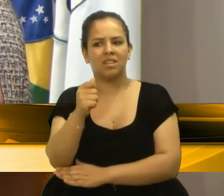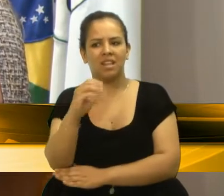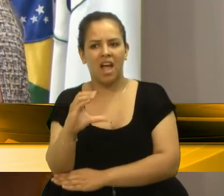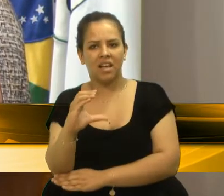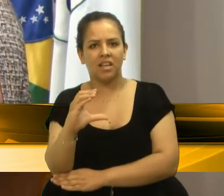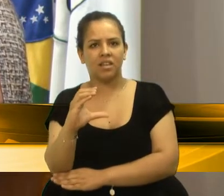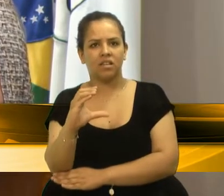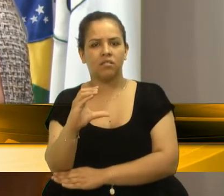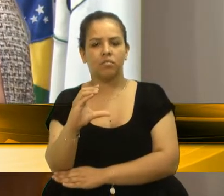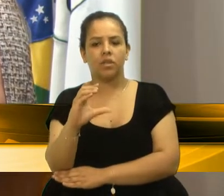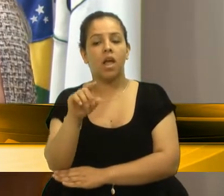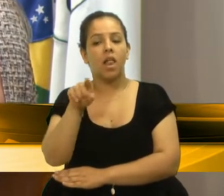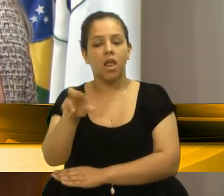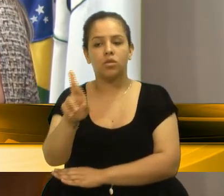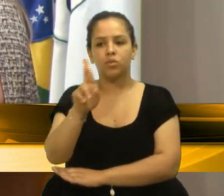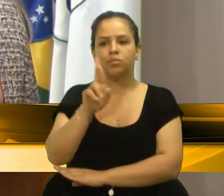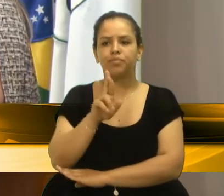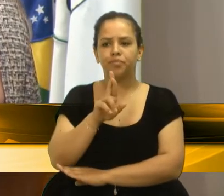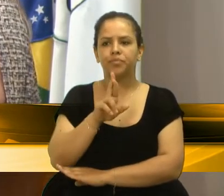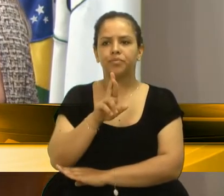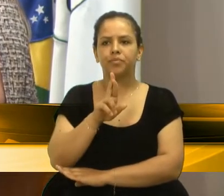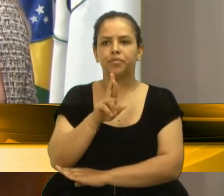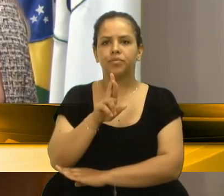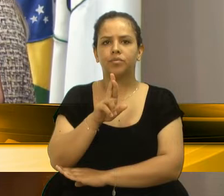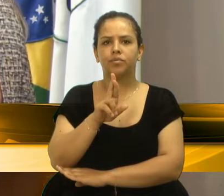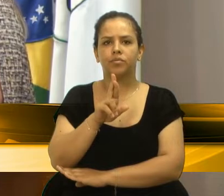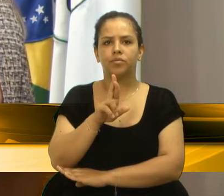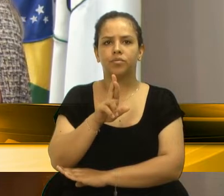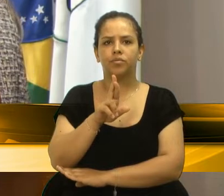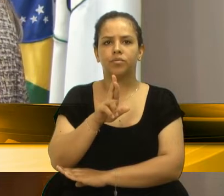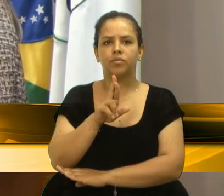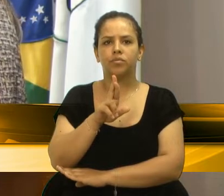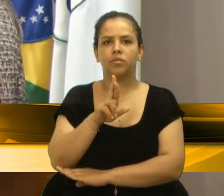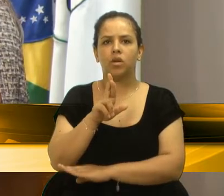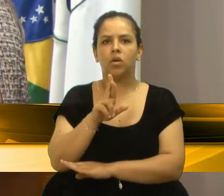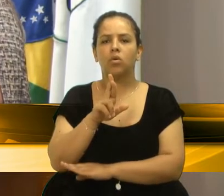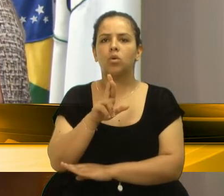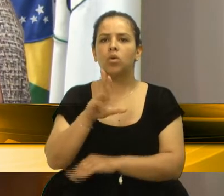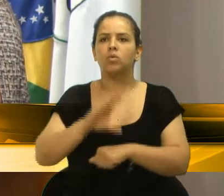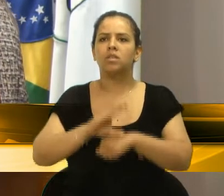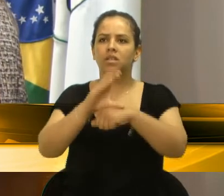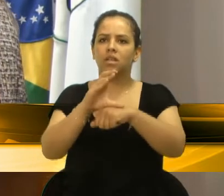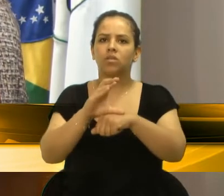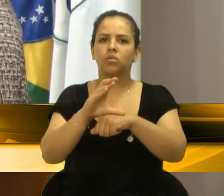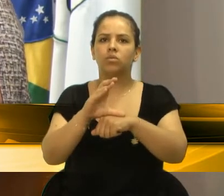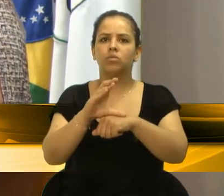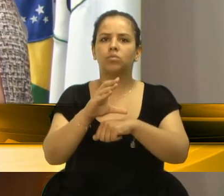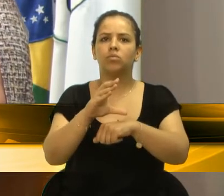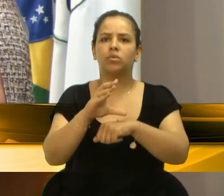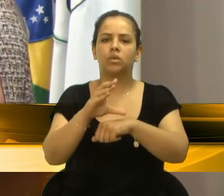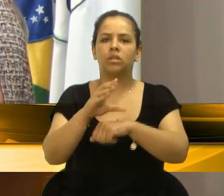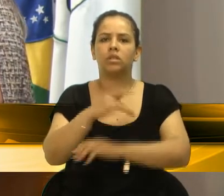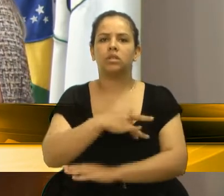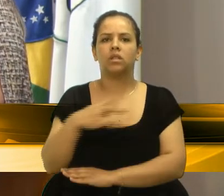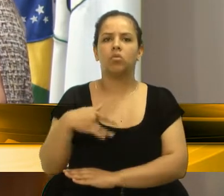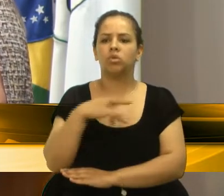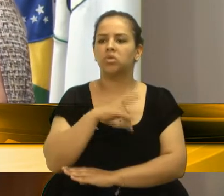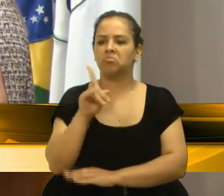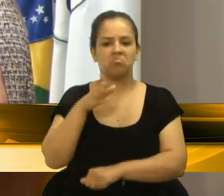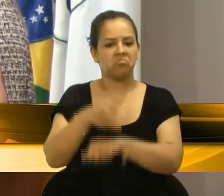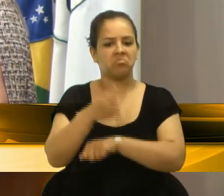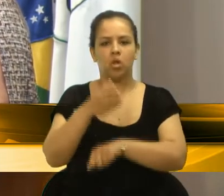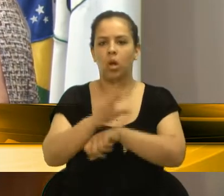lhe respondeu. Ele, o Conselho Municipal de Saúde, não era parte do TAC. Então,